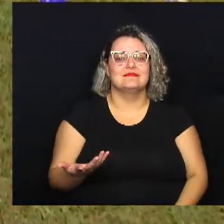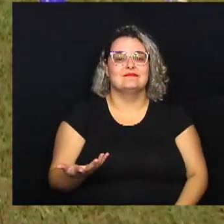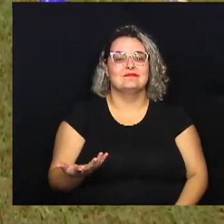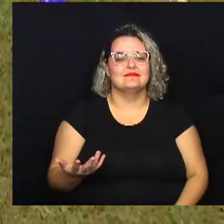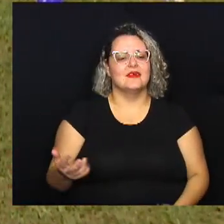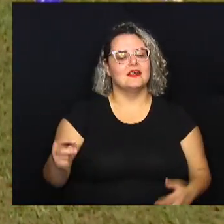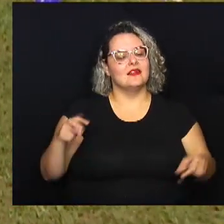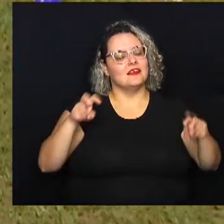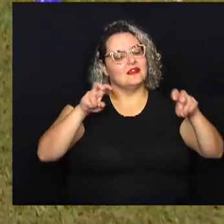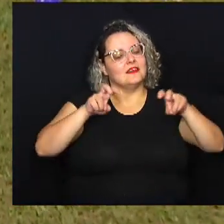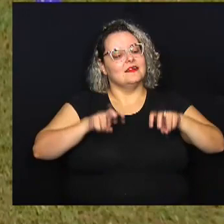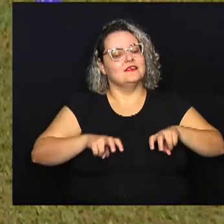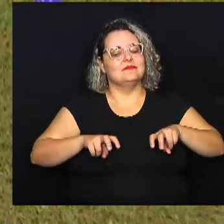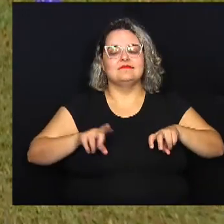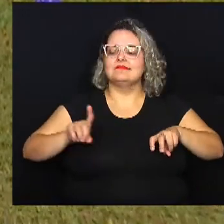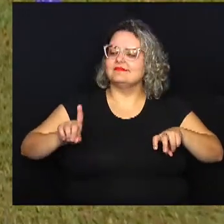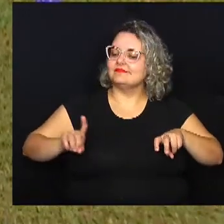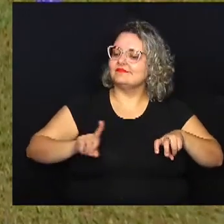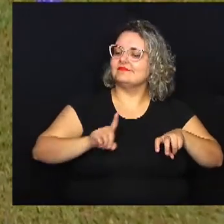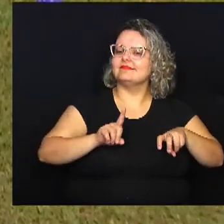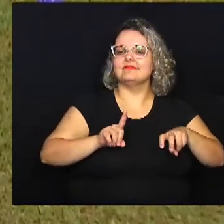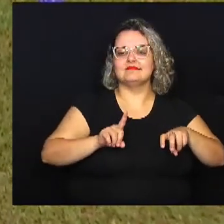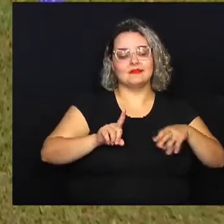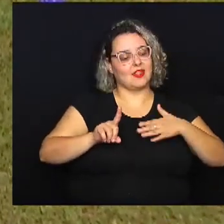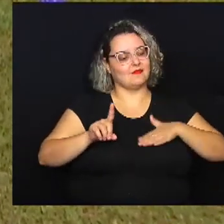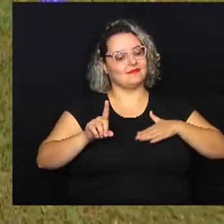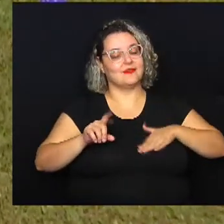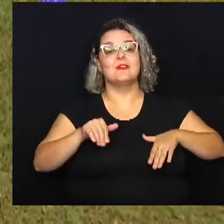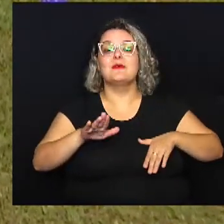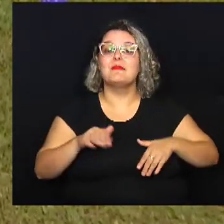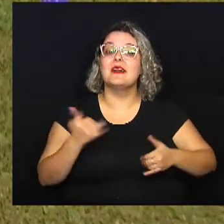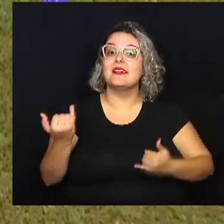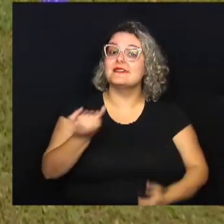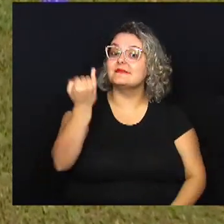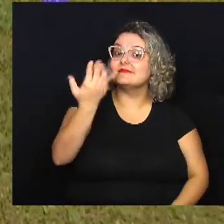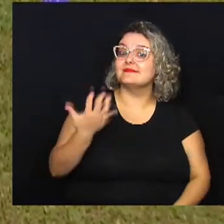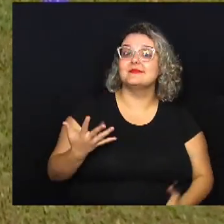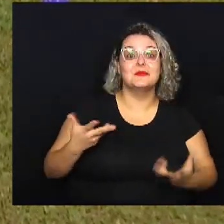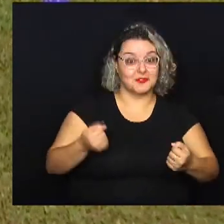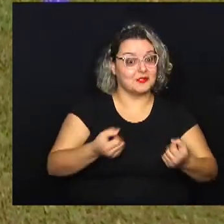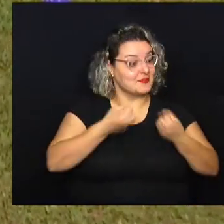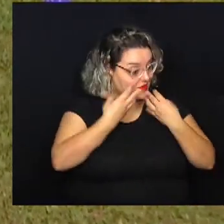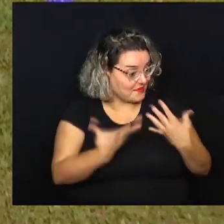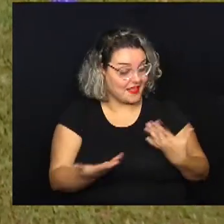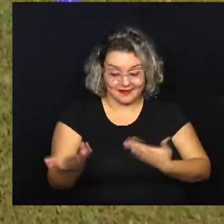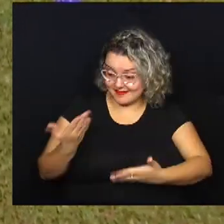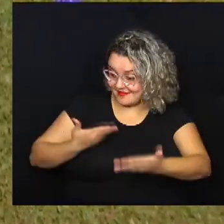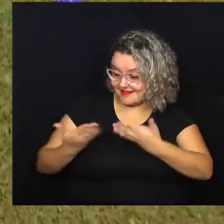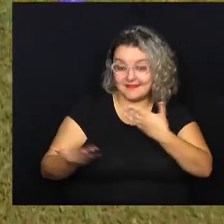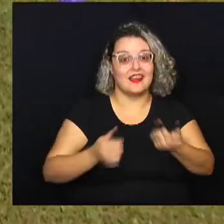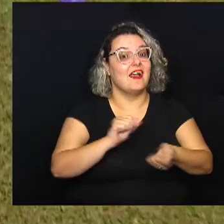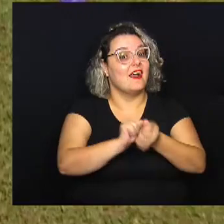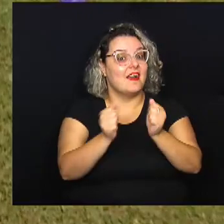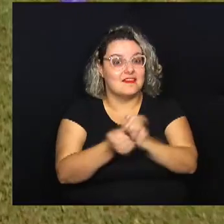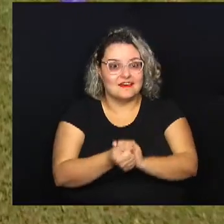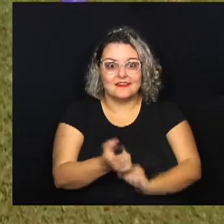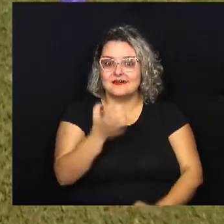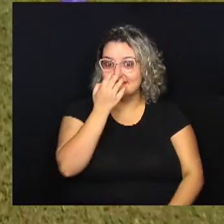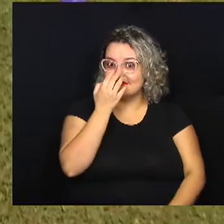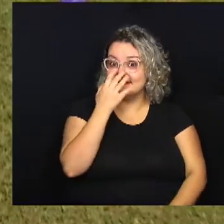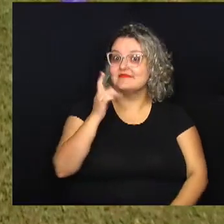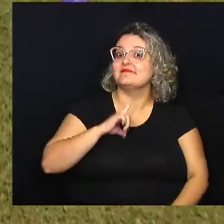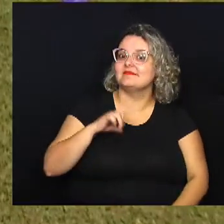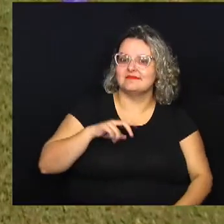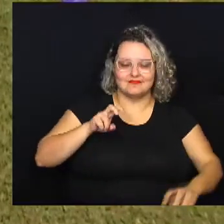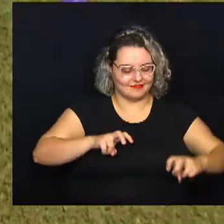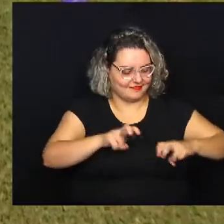aqui e o cachorro tá tranquilo. E o mais importante é que todos se dão bem, sabe? A adaptação que os cachorros estão tendo um com